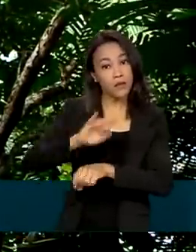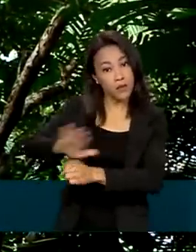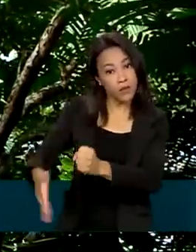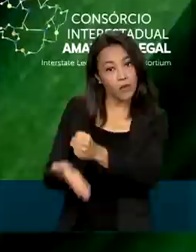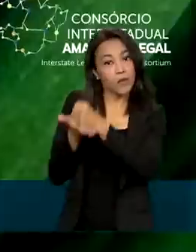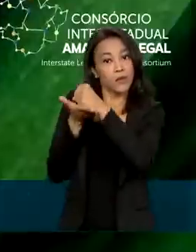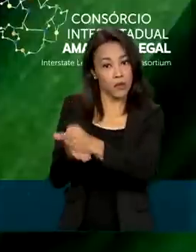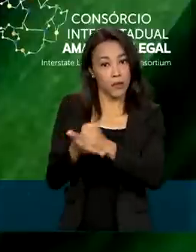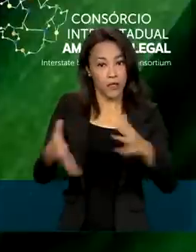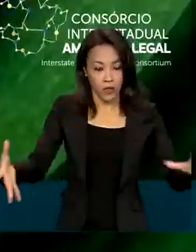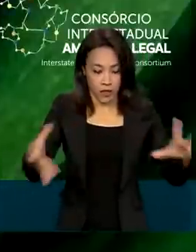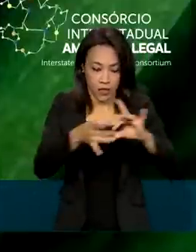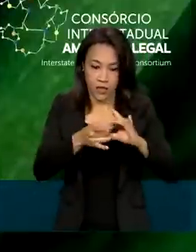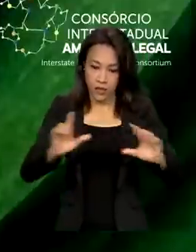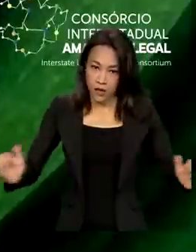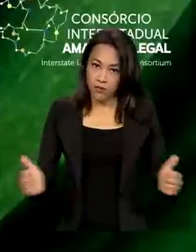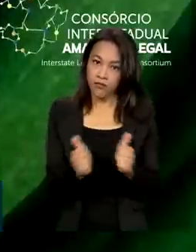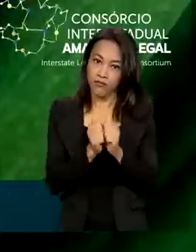sustentabilidade